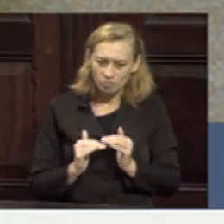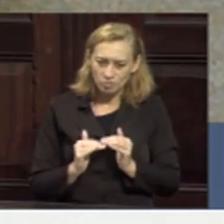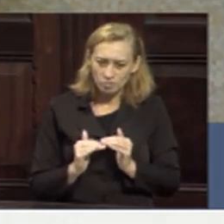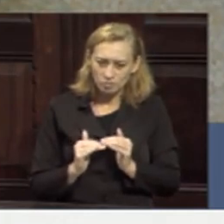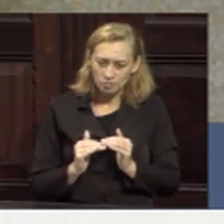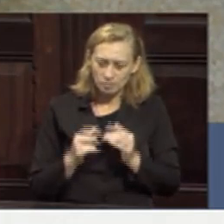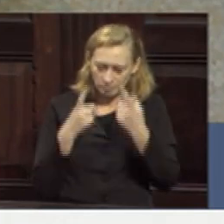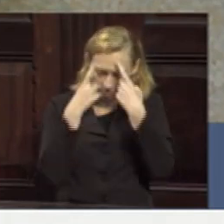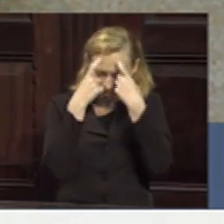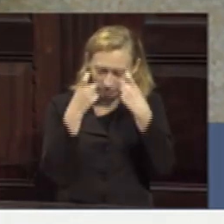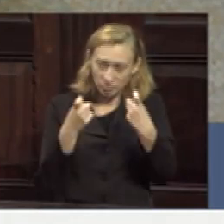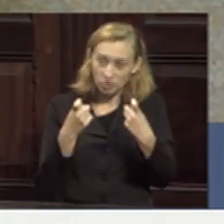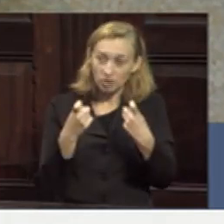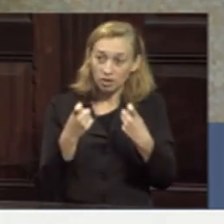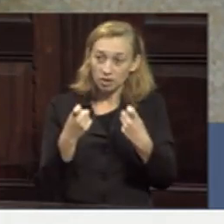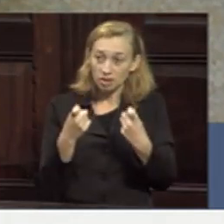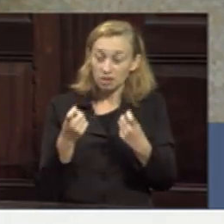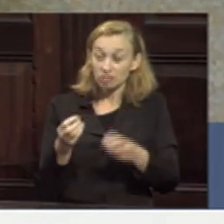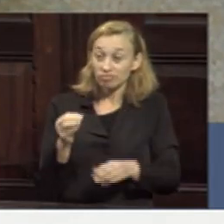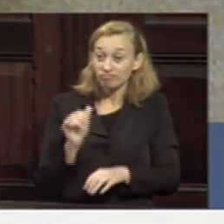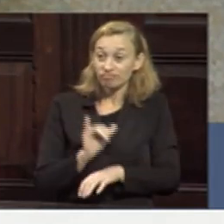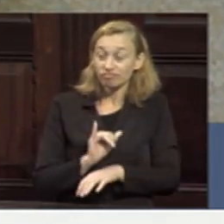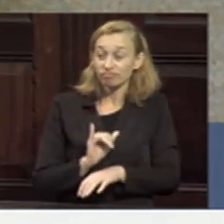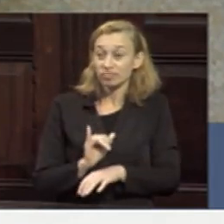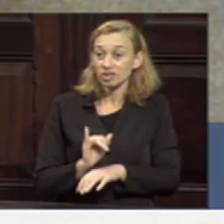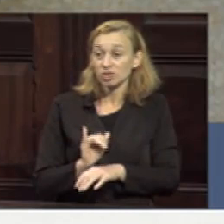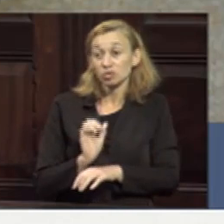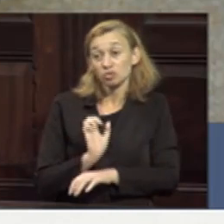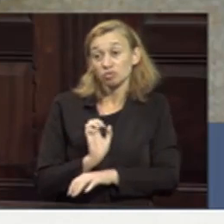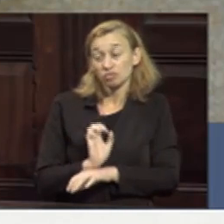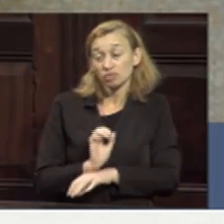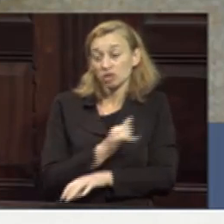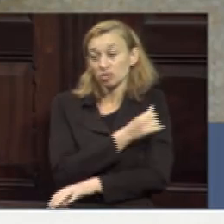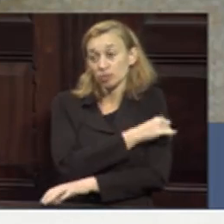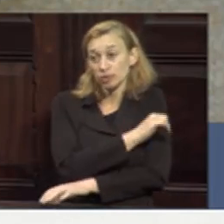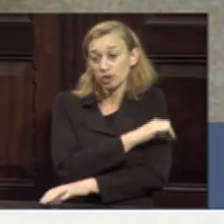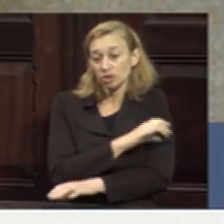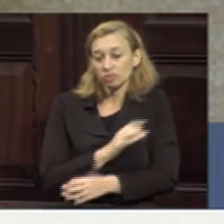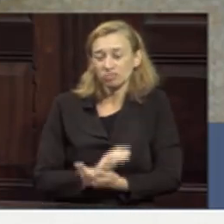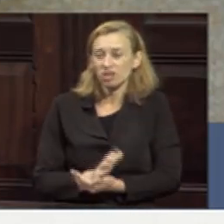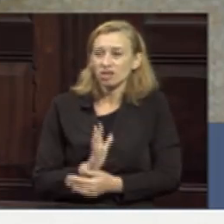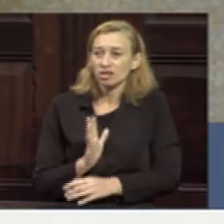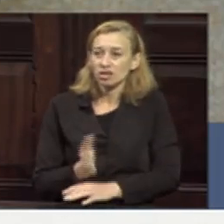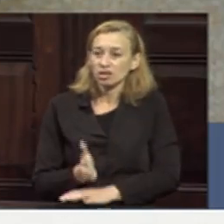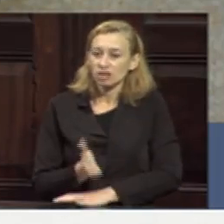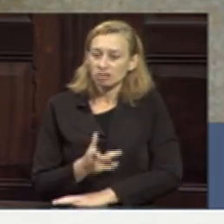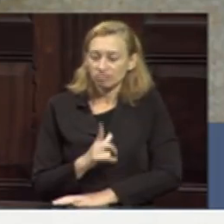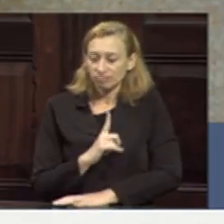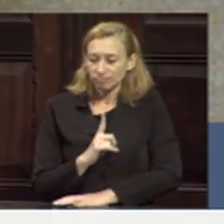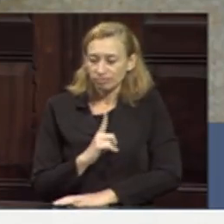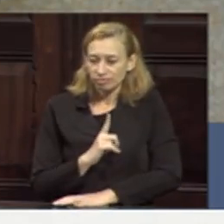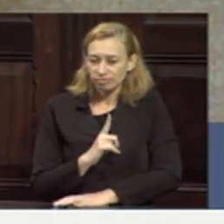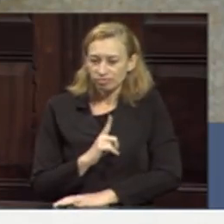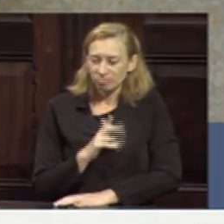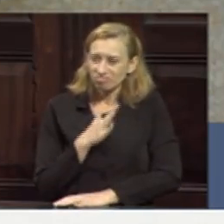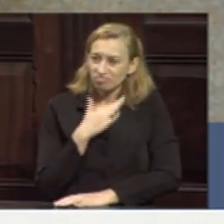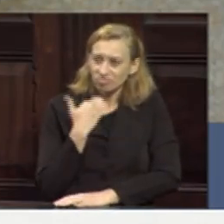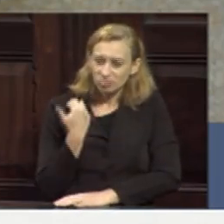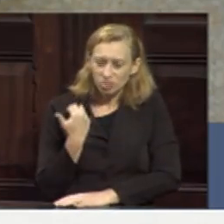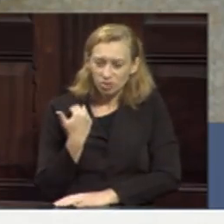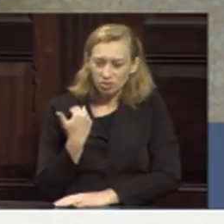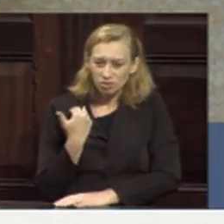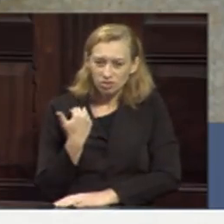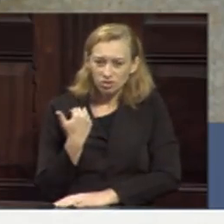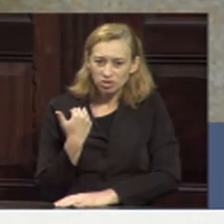nessa violência desenfreada que vive o Estado do Rio de Janeiro. Nós já tivemos morte de